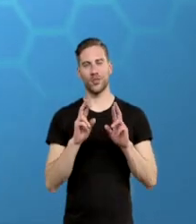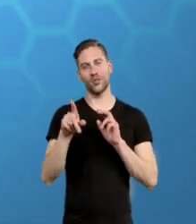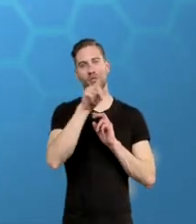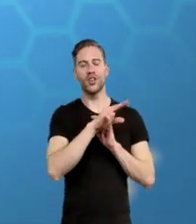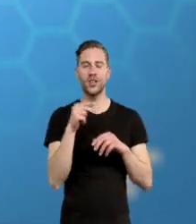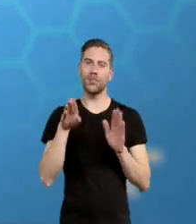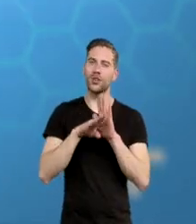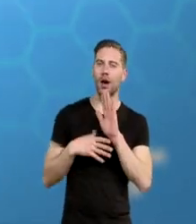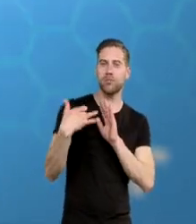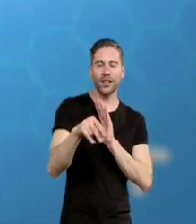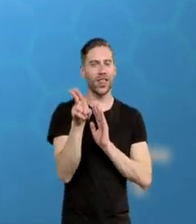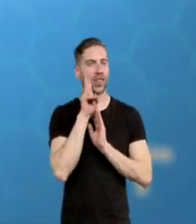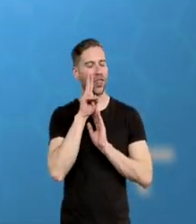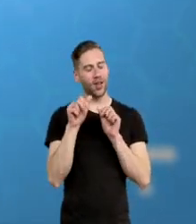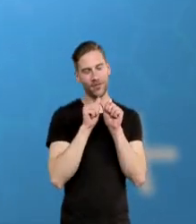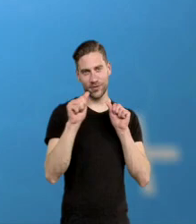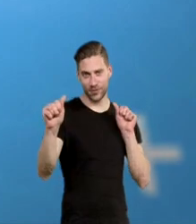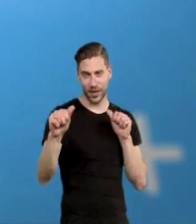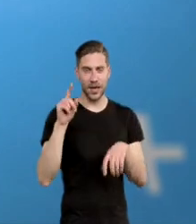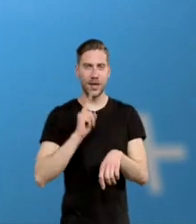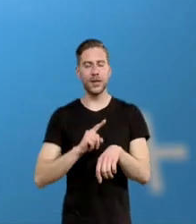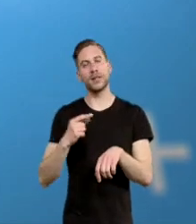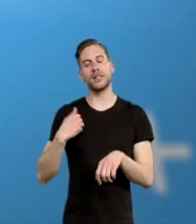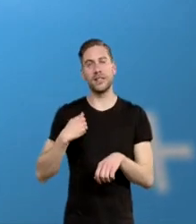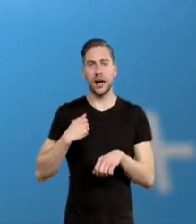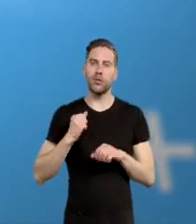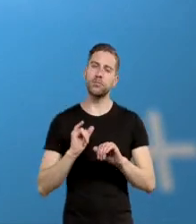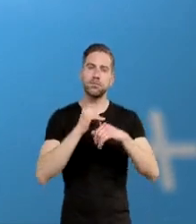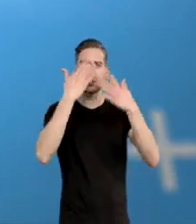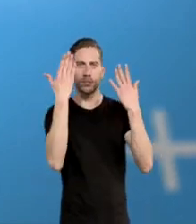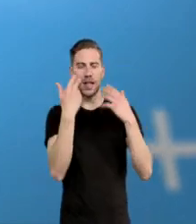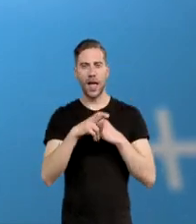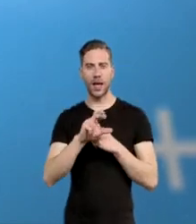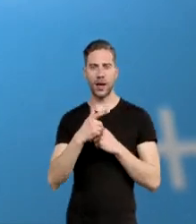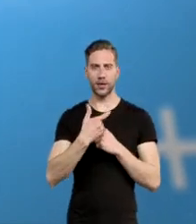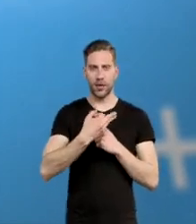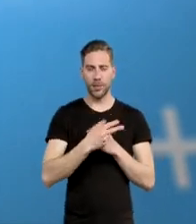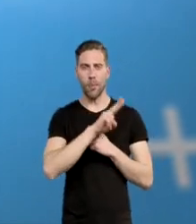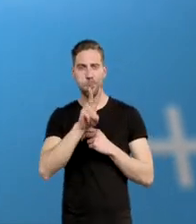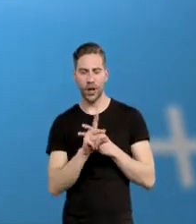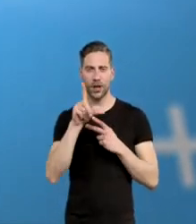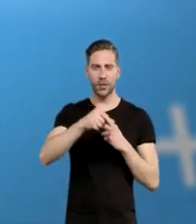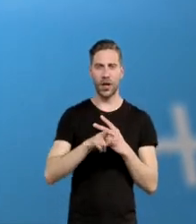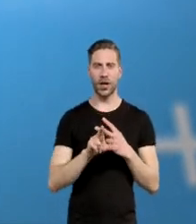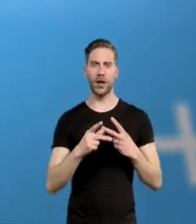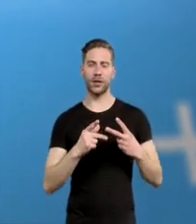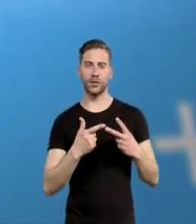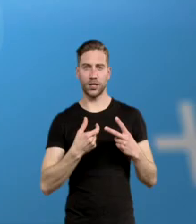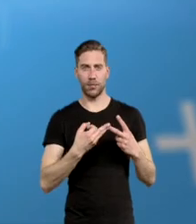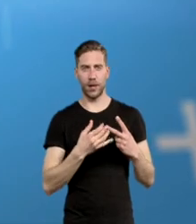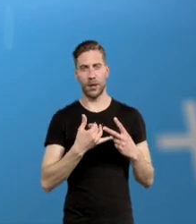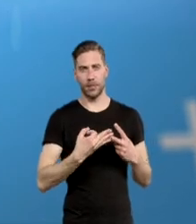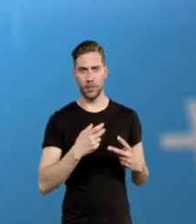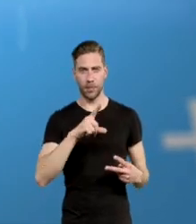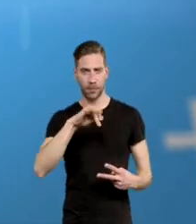Contamos convosco no próximo programa. Sábado ao início da noite, na RTP2 e RTP Play, com repetição na